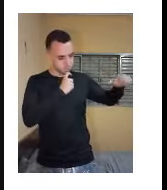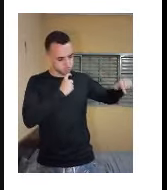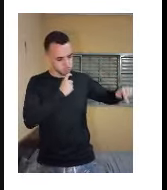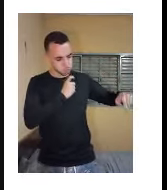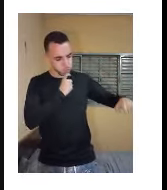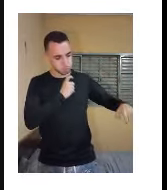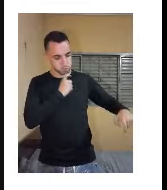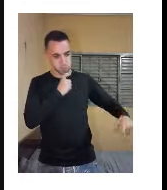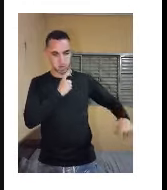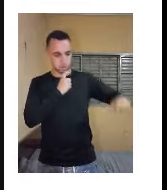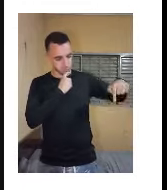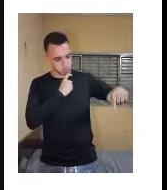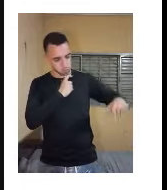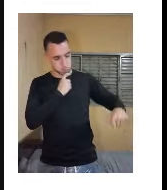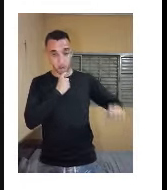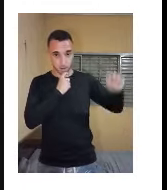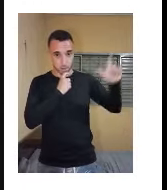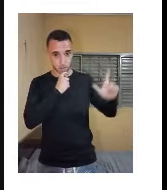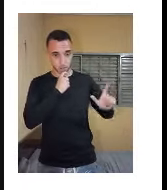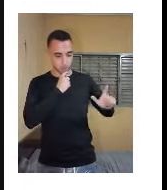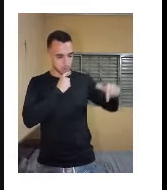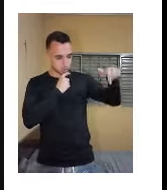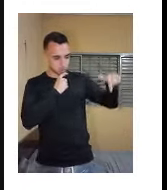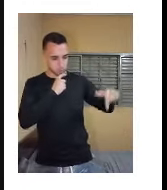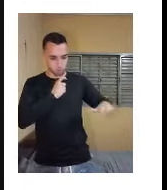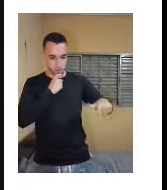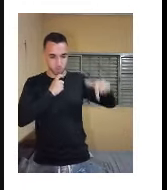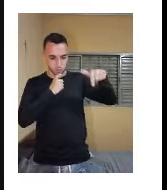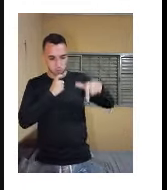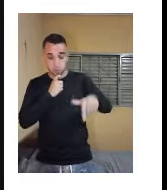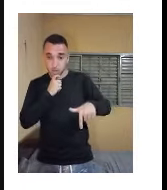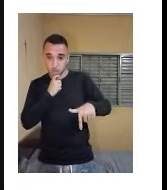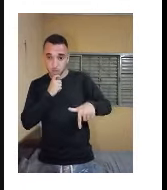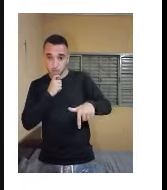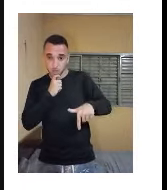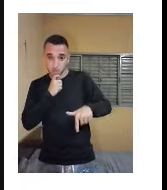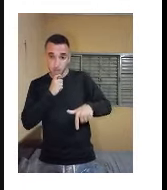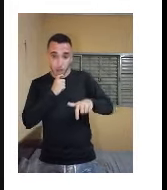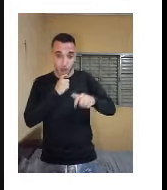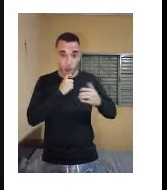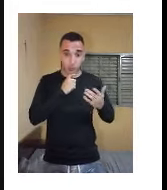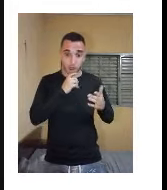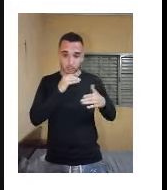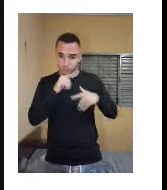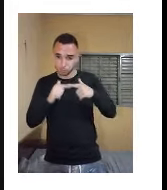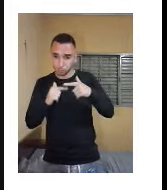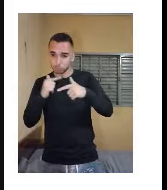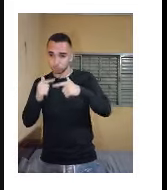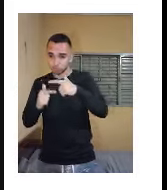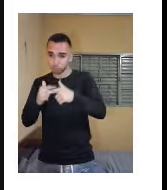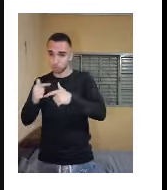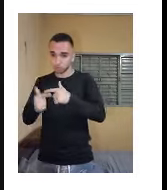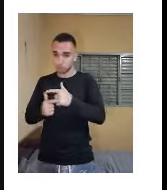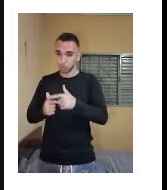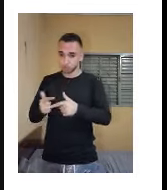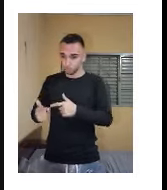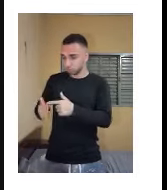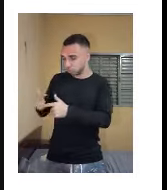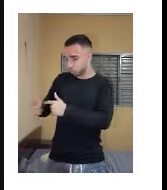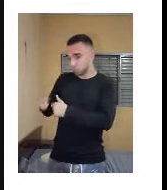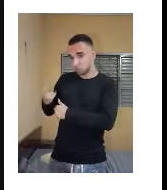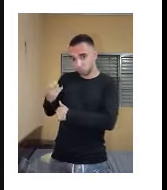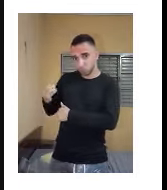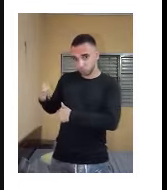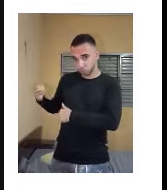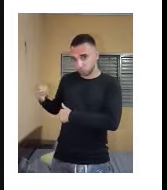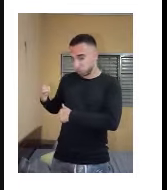representam que a temperatura média global foram mais quentes, e a gente vê que desde meados da década de 80,